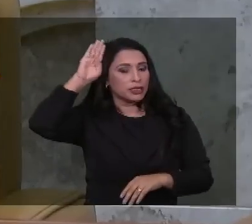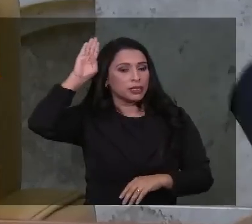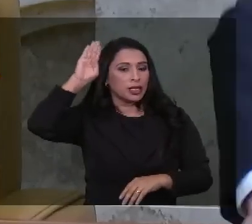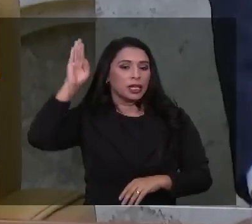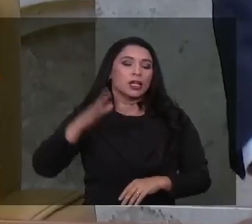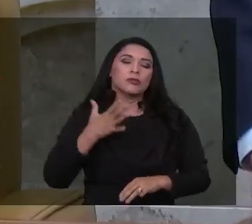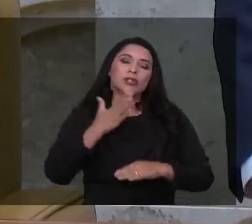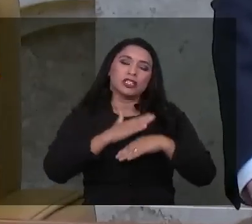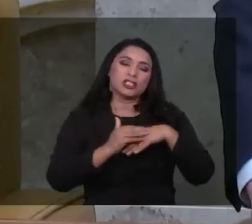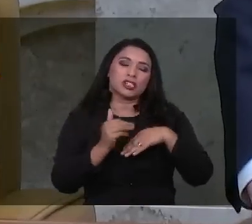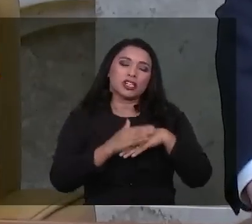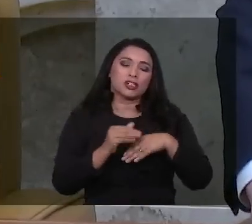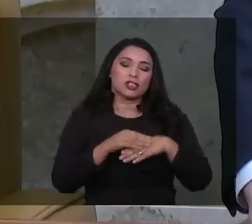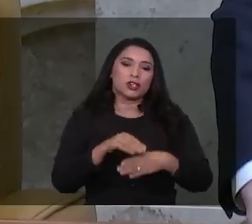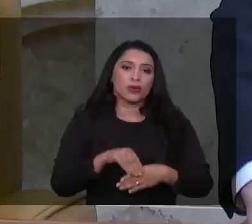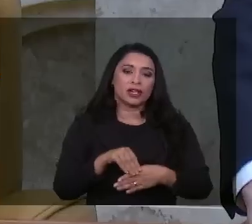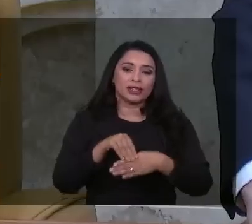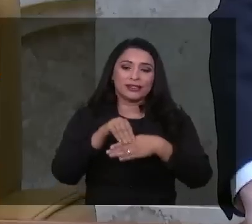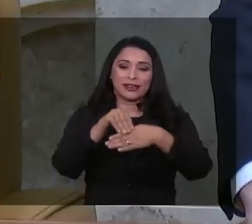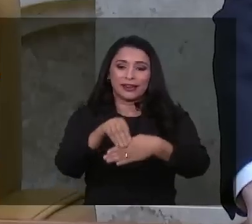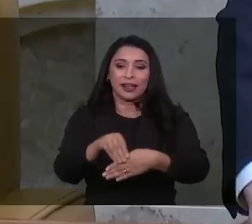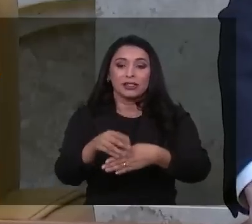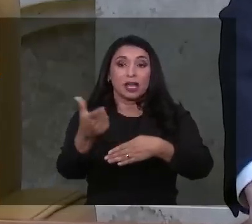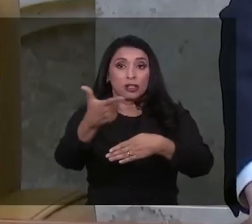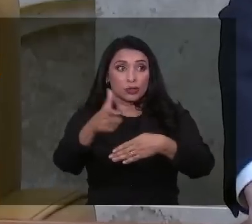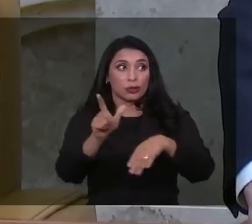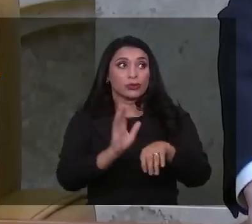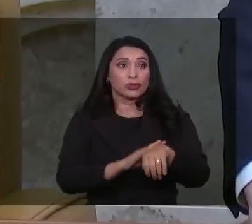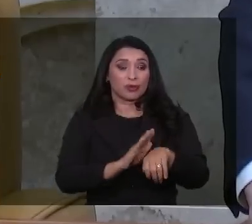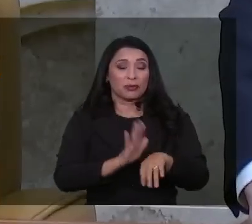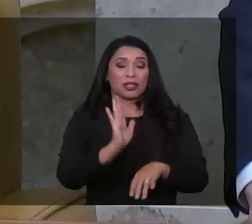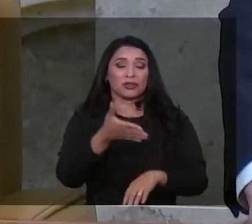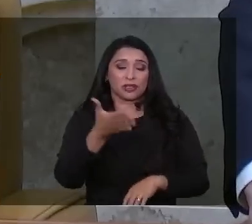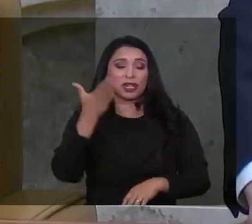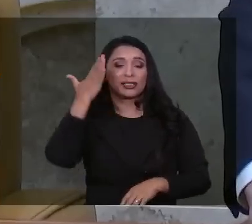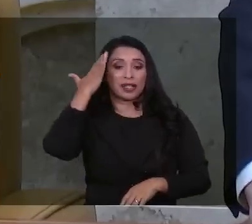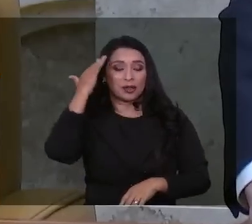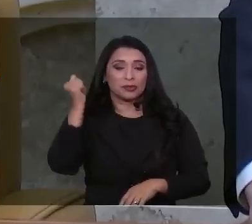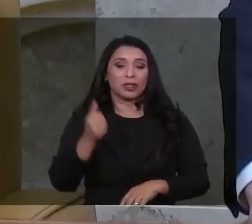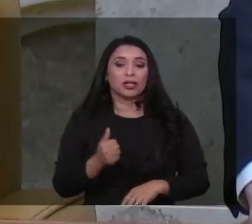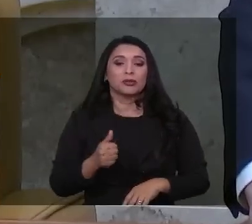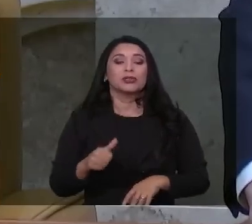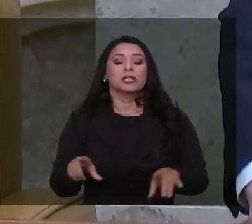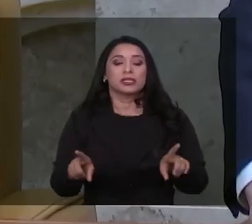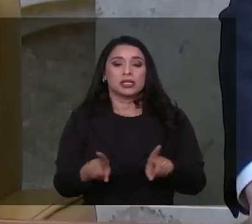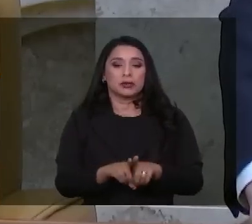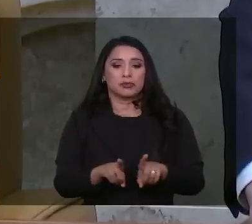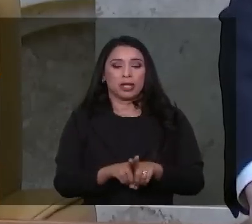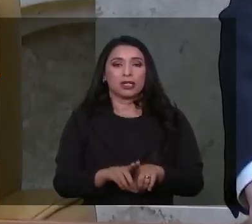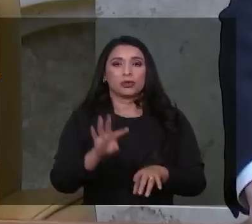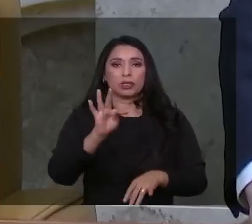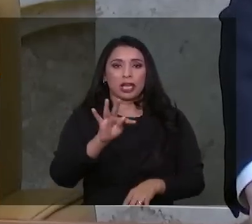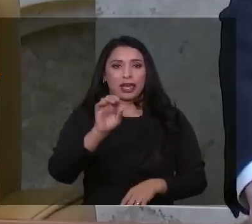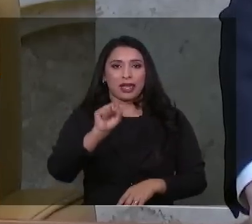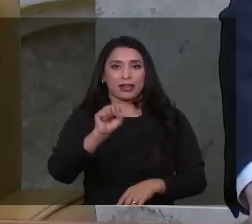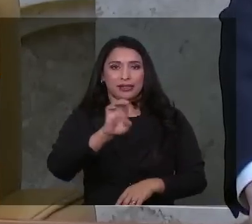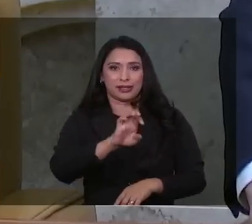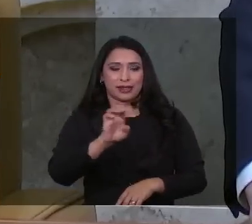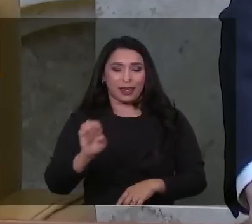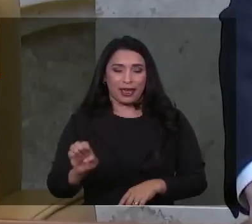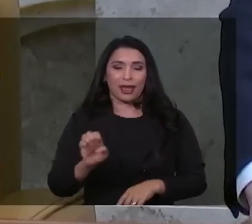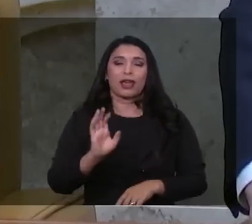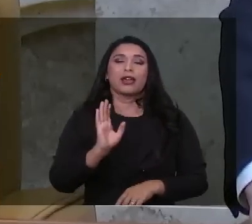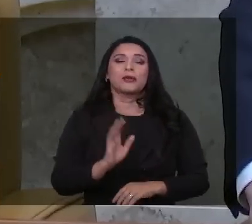gentil liderança já provada em outras ocasiões, como fez à frente do Tribunal Superior Eleitoral,